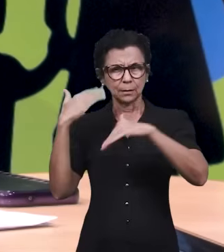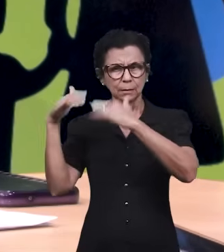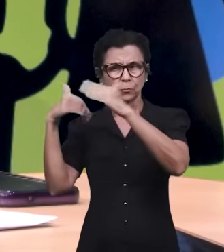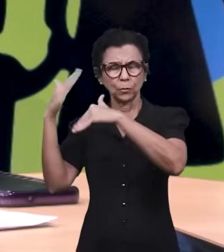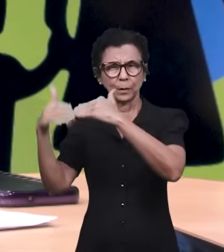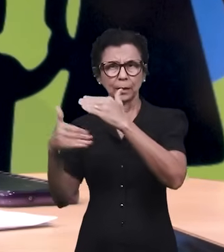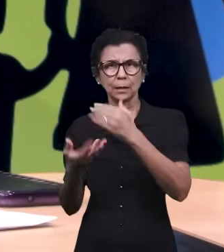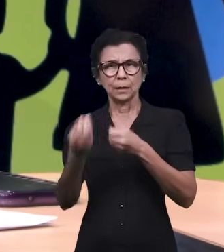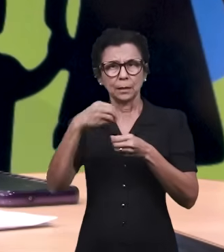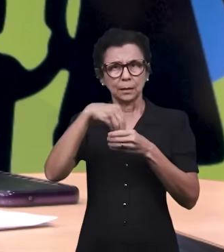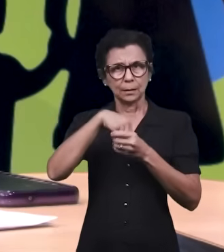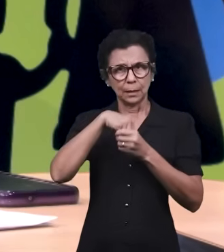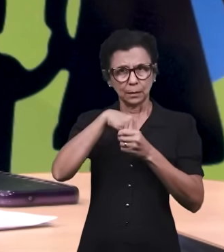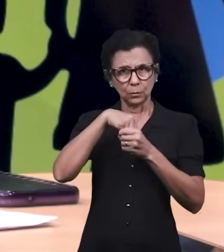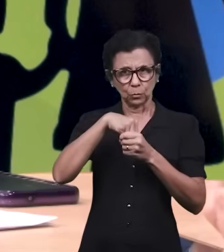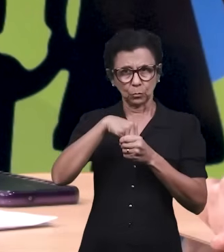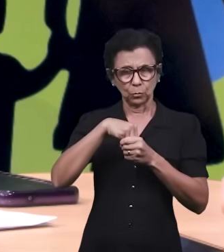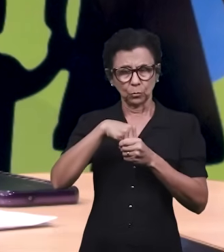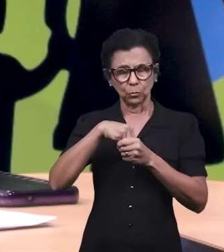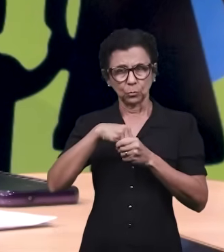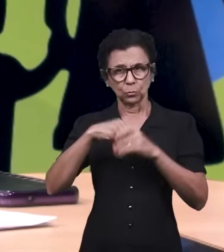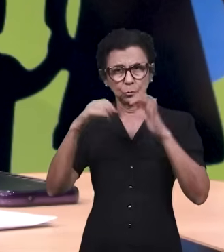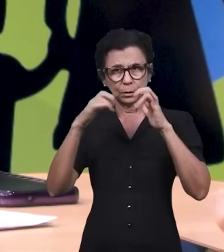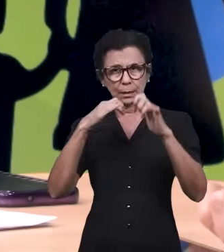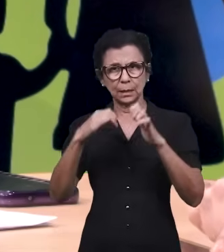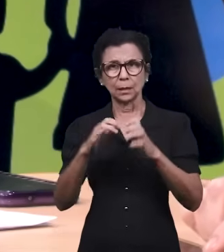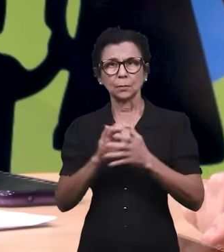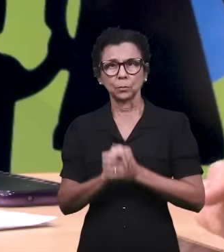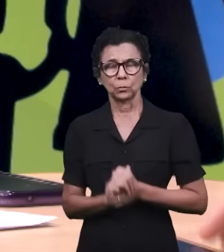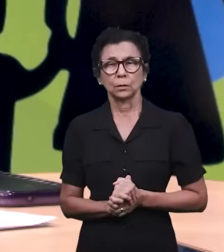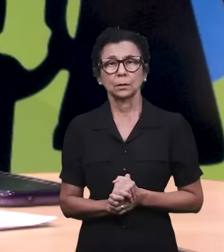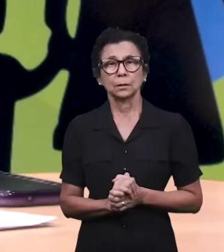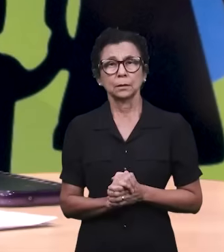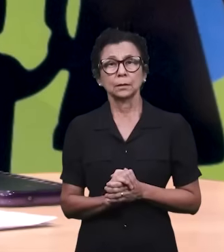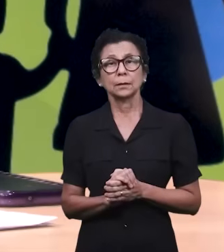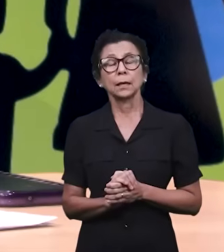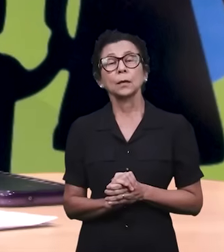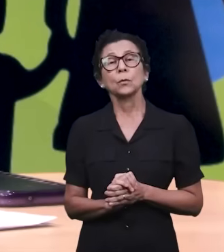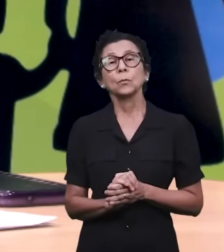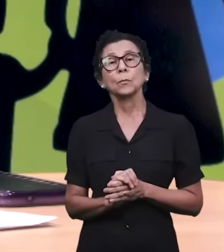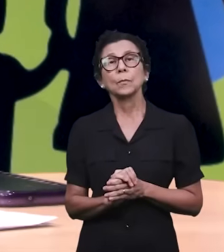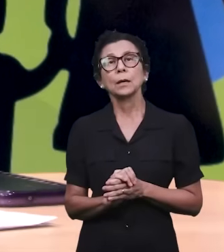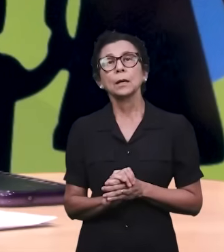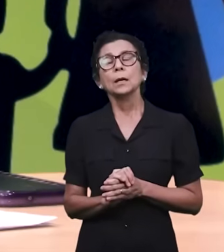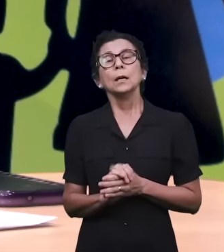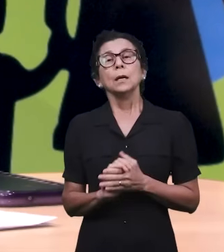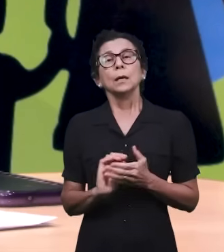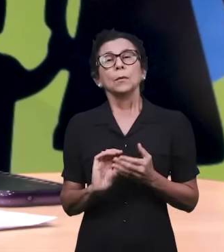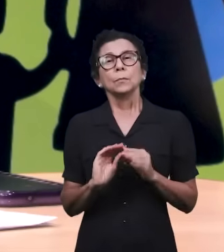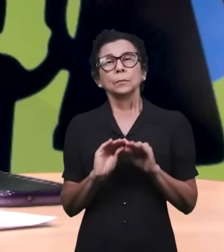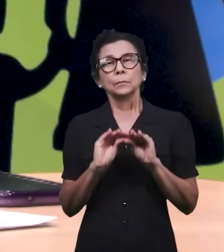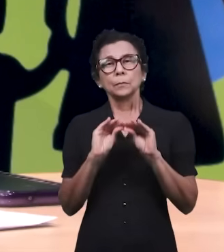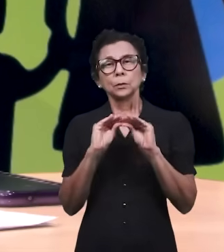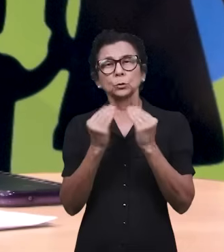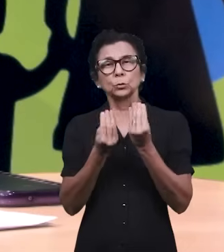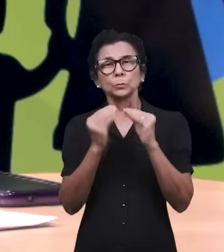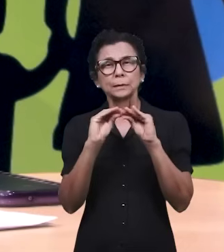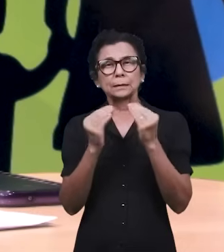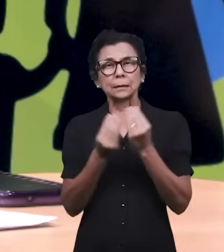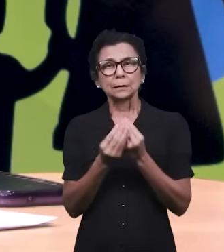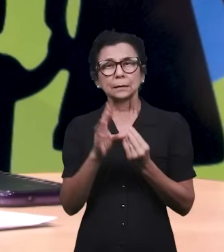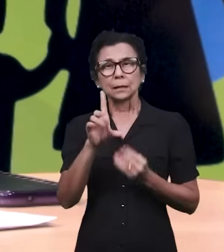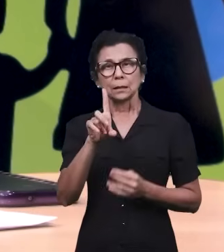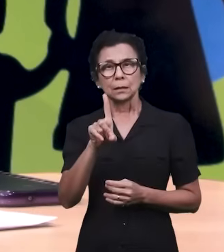chamado dopamina. Deus, ele fez tudo perfeito, na medida certa e na dosagem